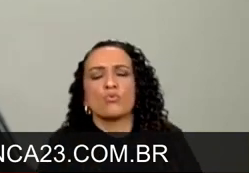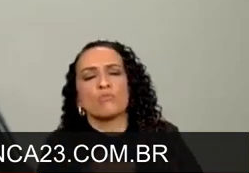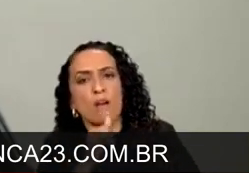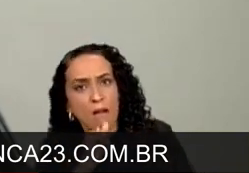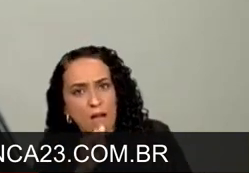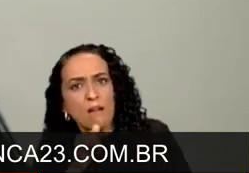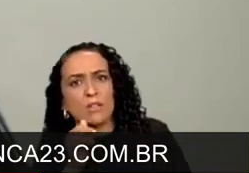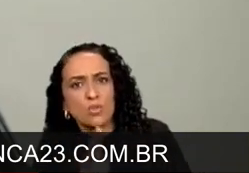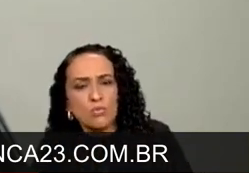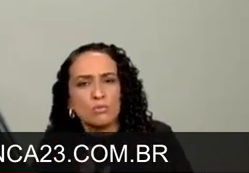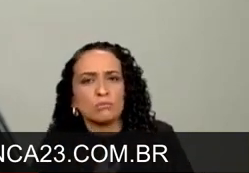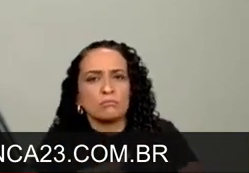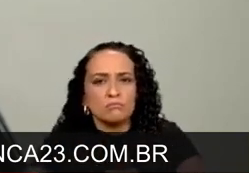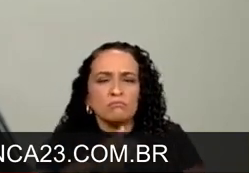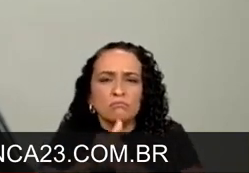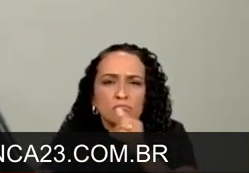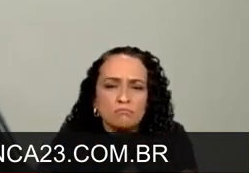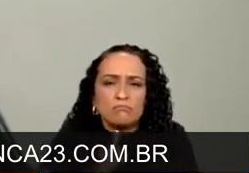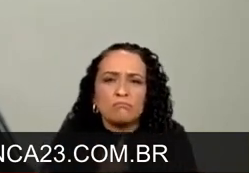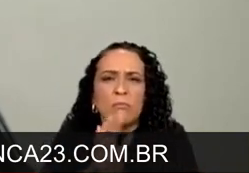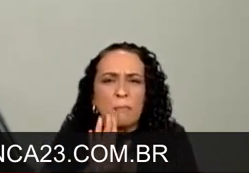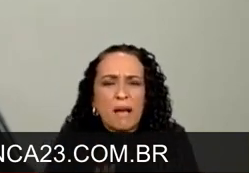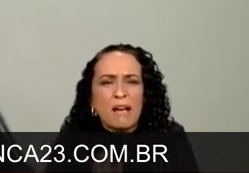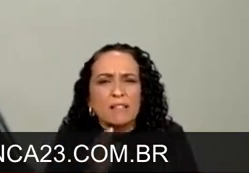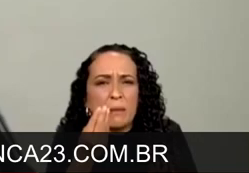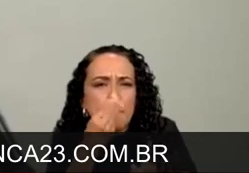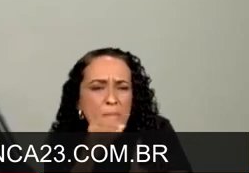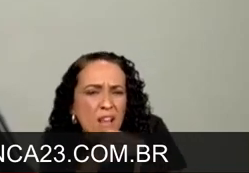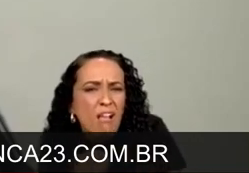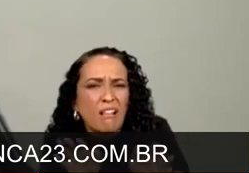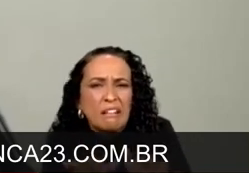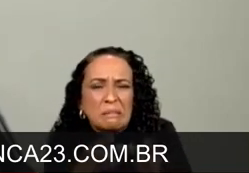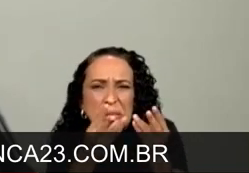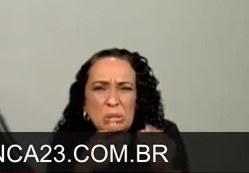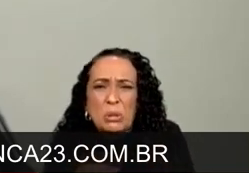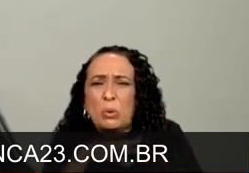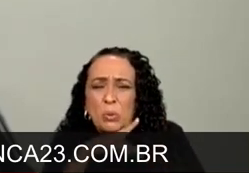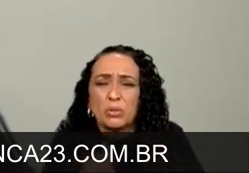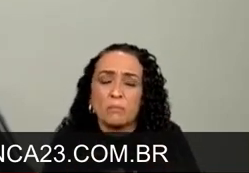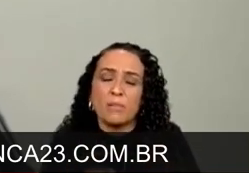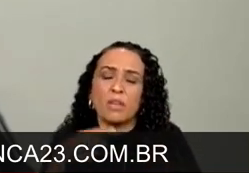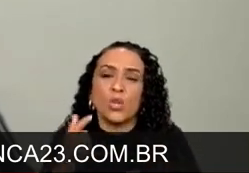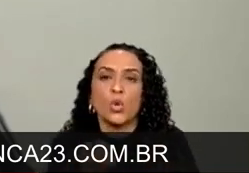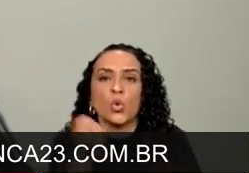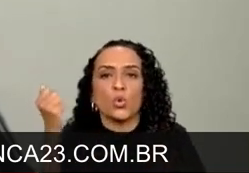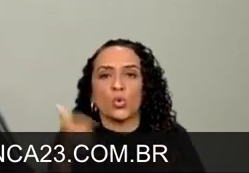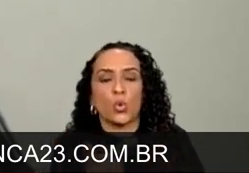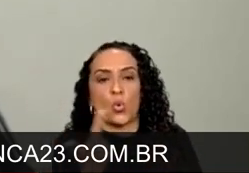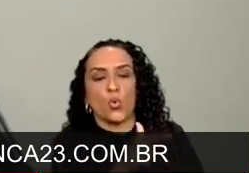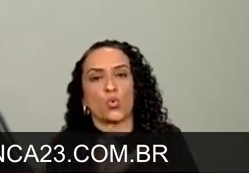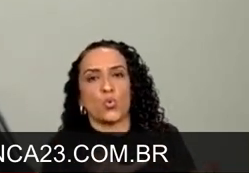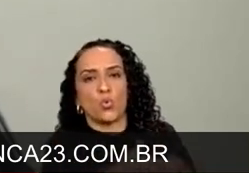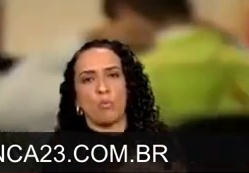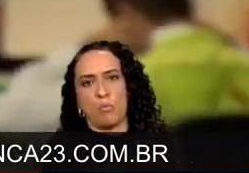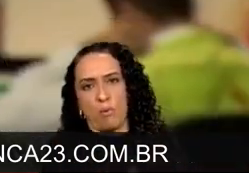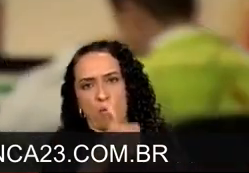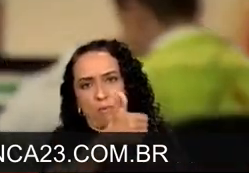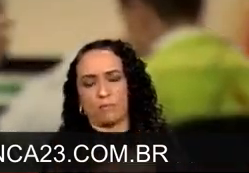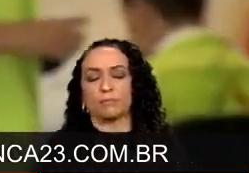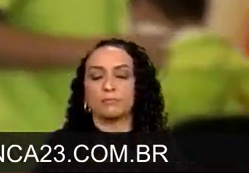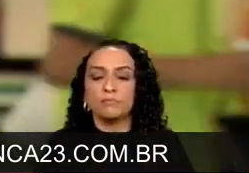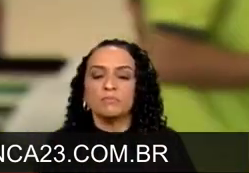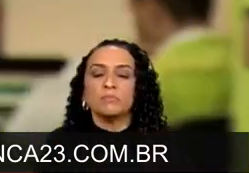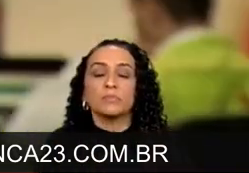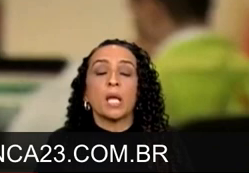ambiente virtual de uma maneira muito mais vulnerável e precária do que as pessoas das classes sociais, dos grupos sociais mais favorecidos. Segundo